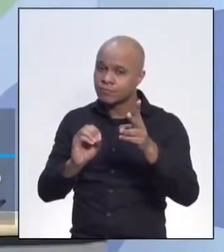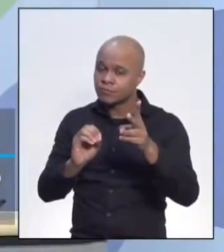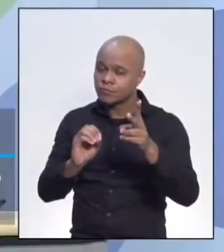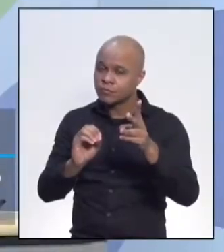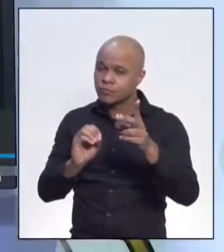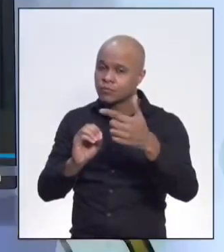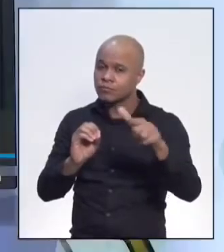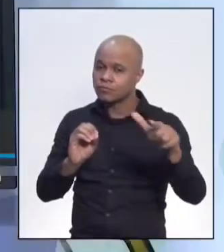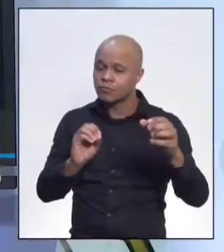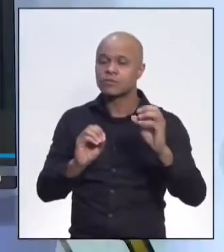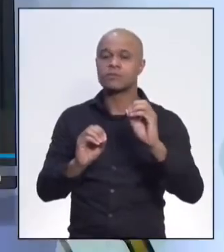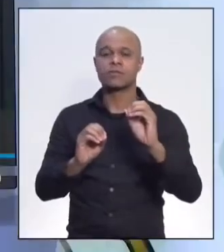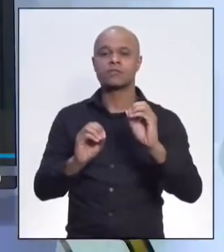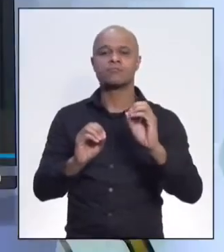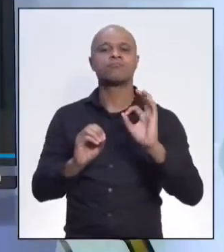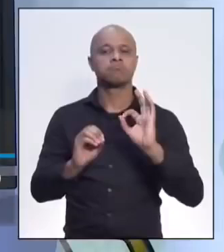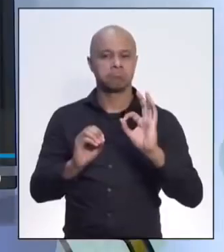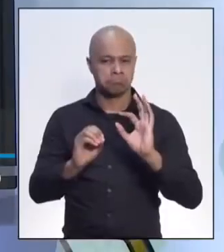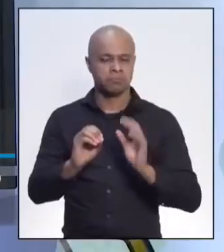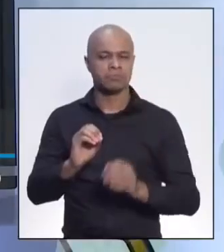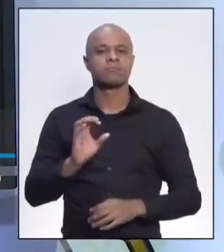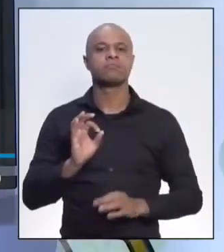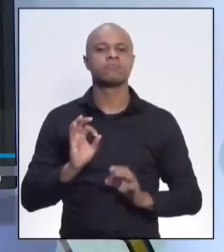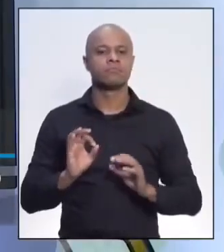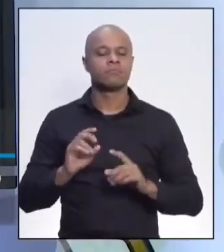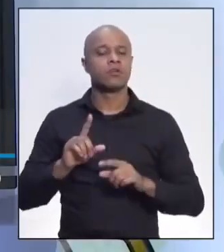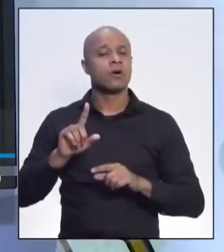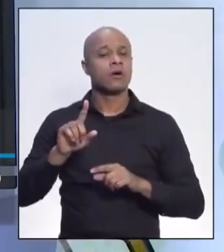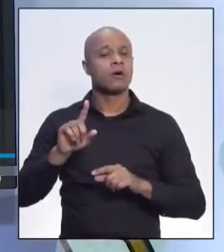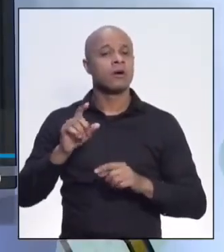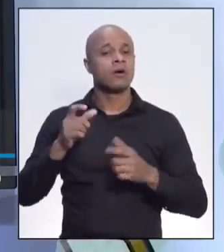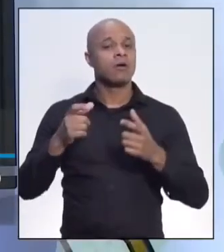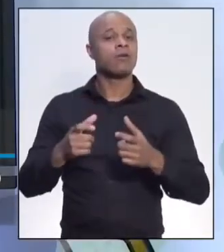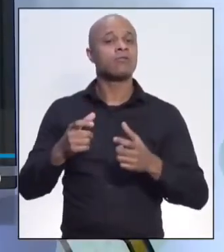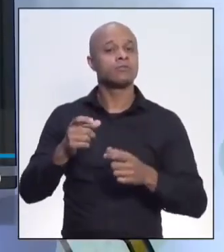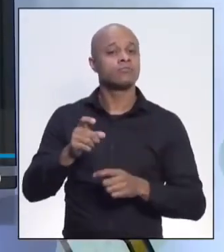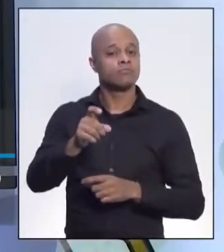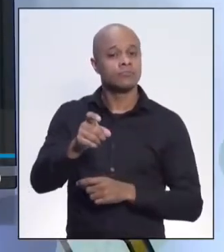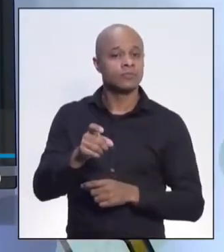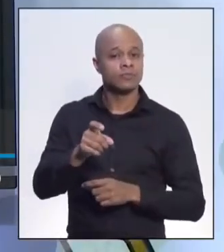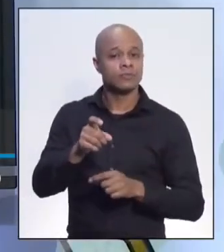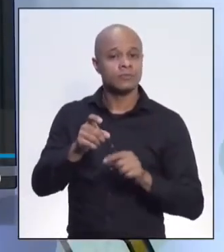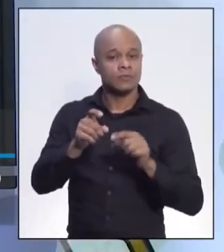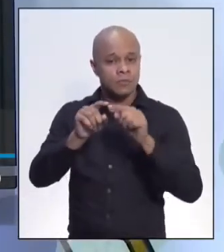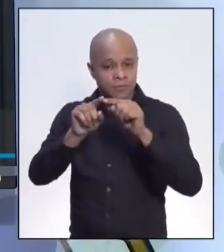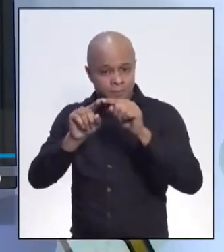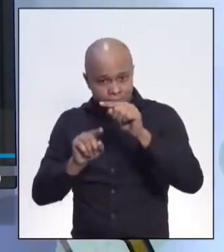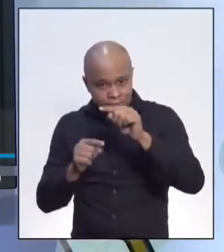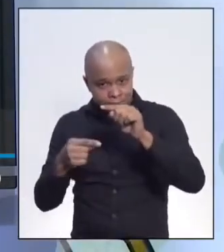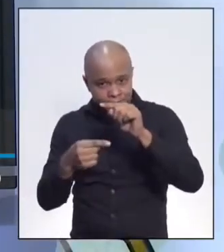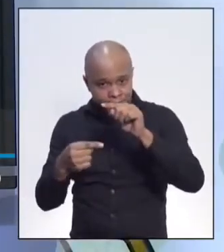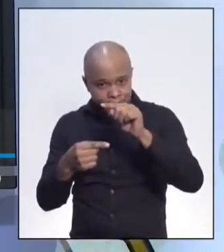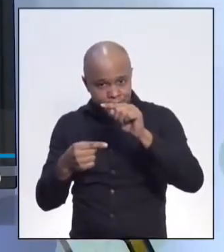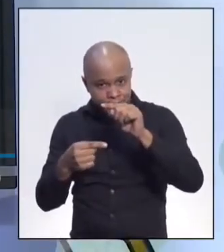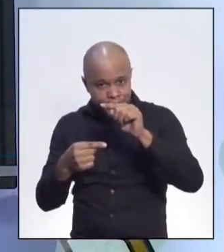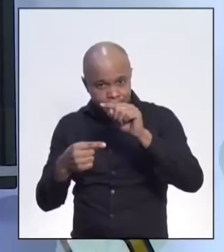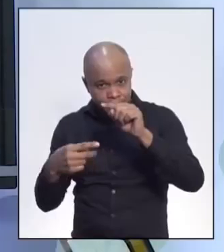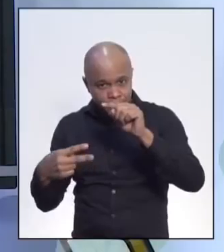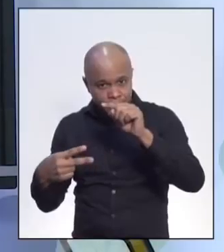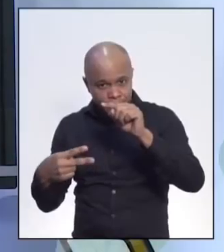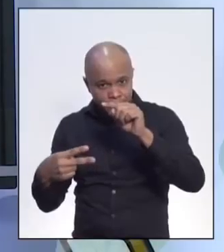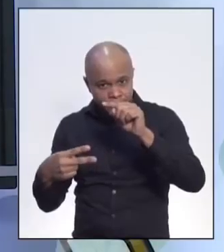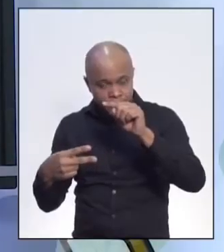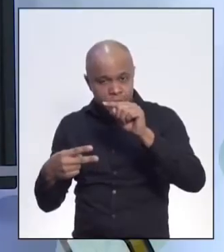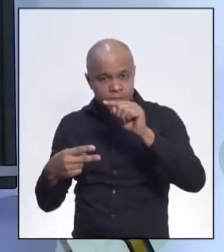0. Exatamente. Então, nesse caso, a coordenada 0 está no x, então o ponto fica no y.